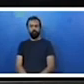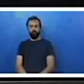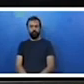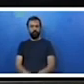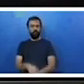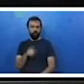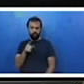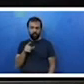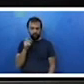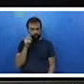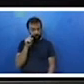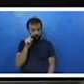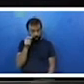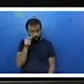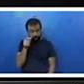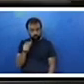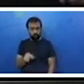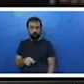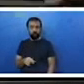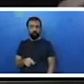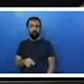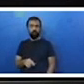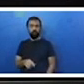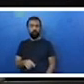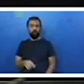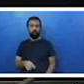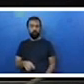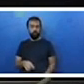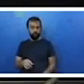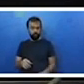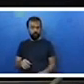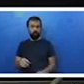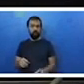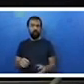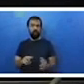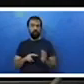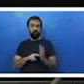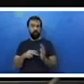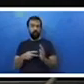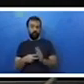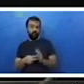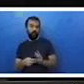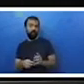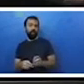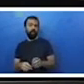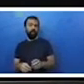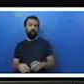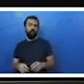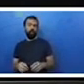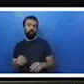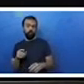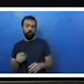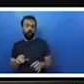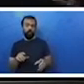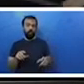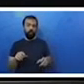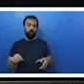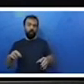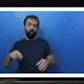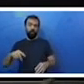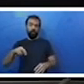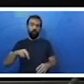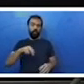tenham visto. O parkour ela é uma modalidade que significa arte de deslocar-se. Então, você sair de um lugar para o outro, só